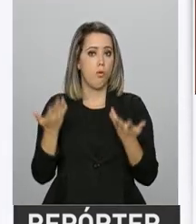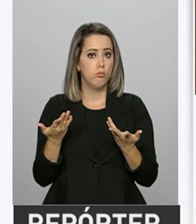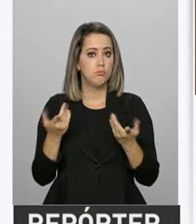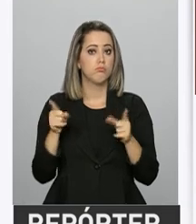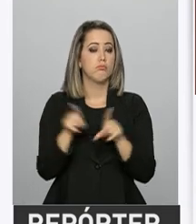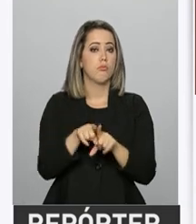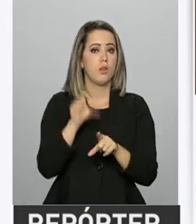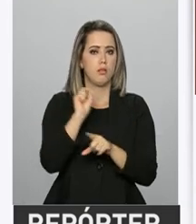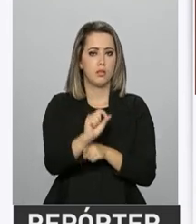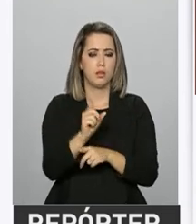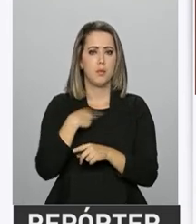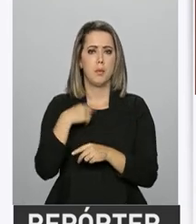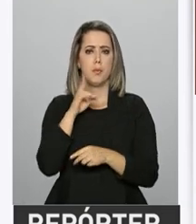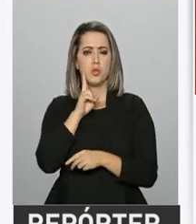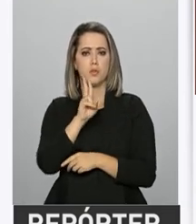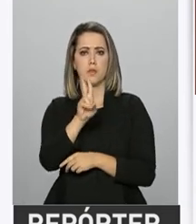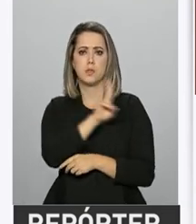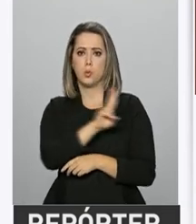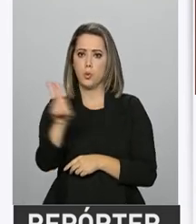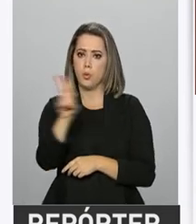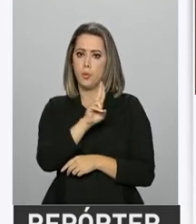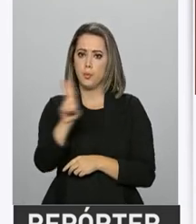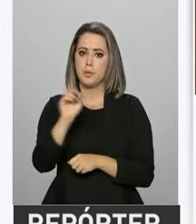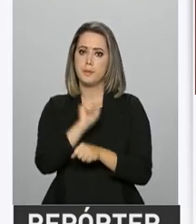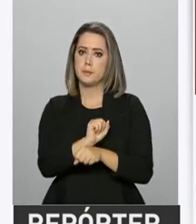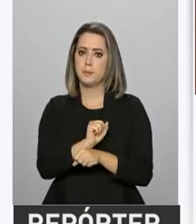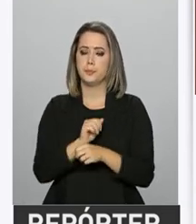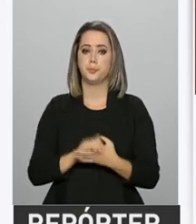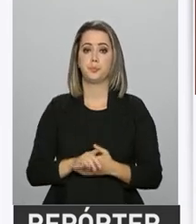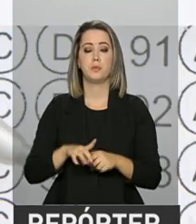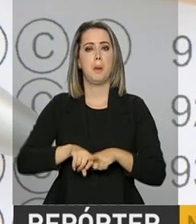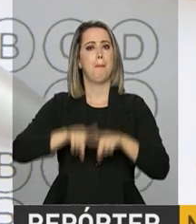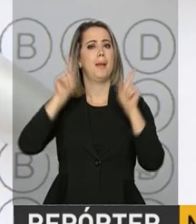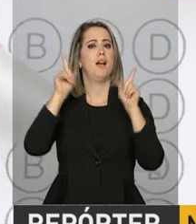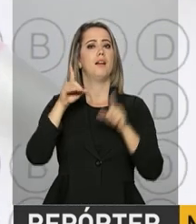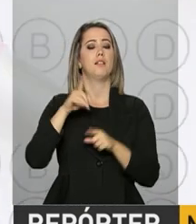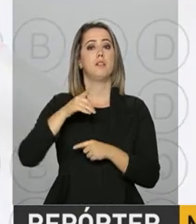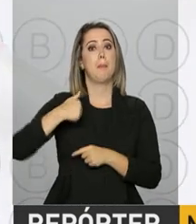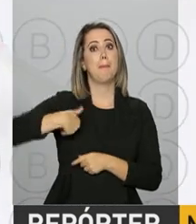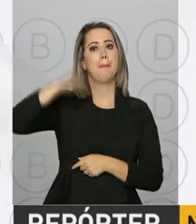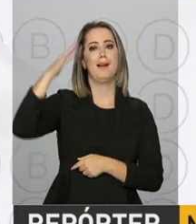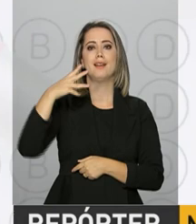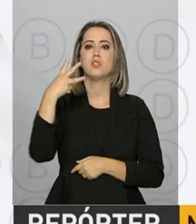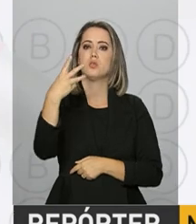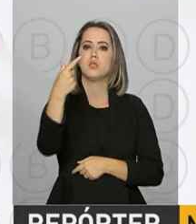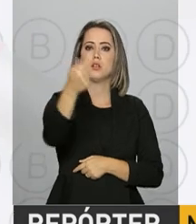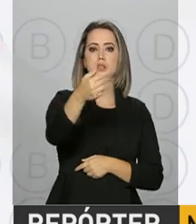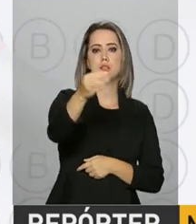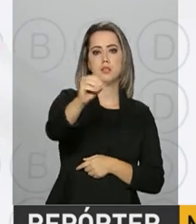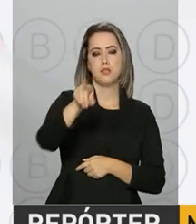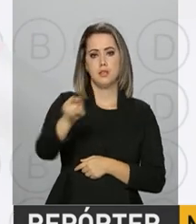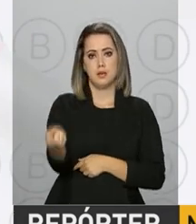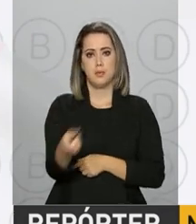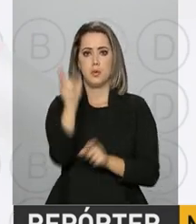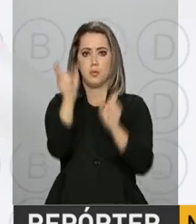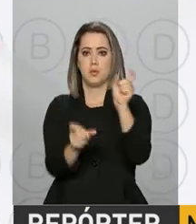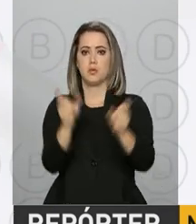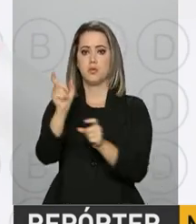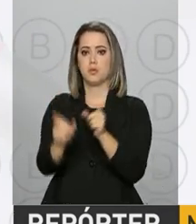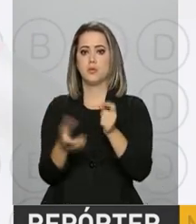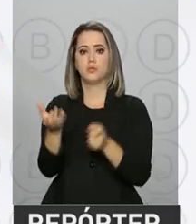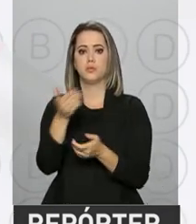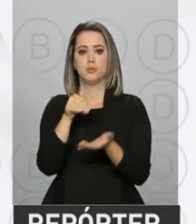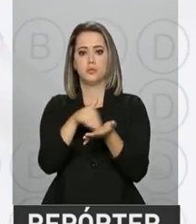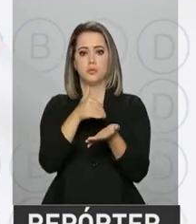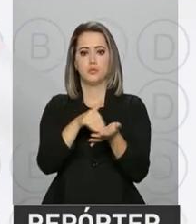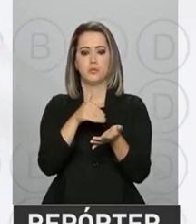também pode consultar se seu nome está na lista de espera. Mais de 370 mil estudantes se candidataram nesta edição